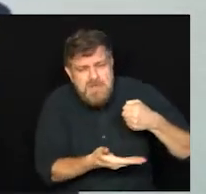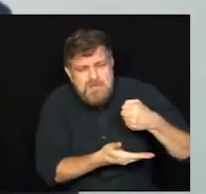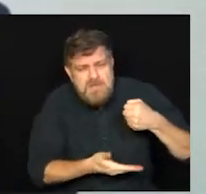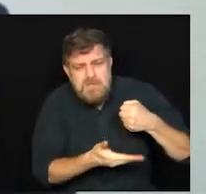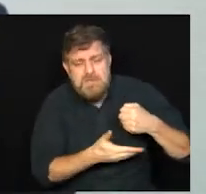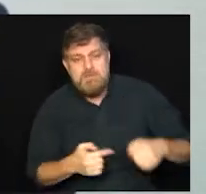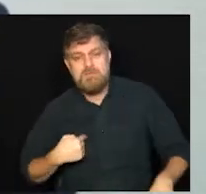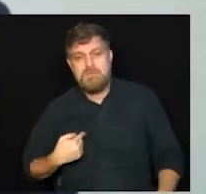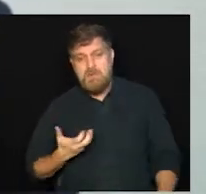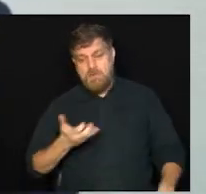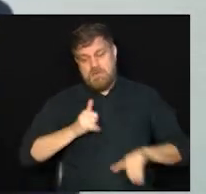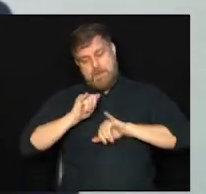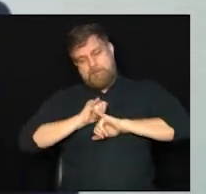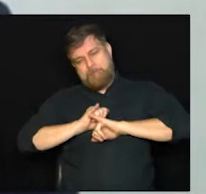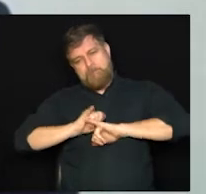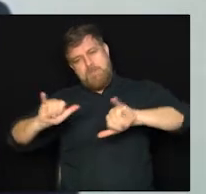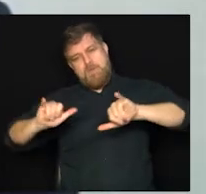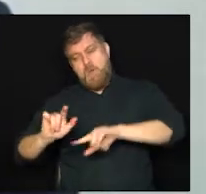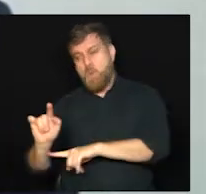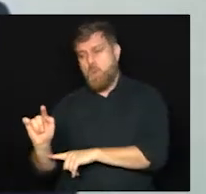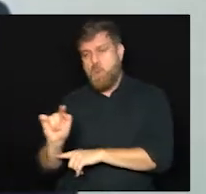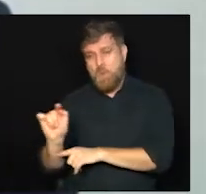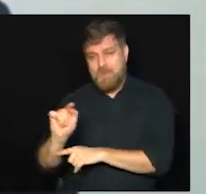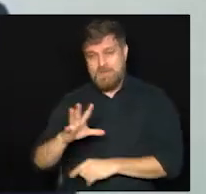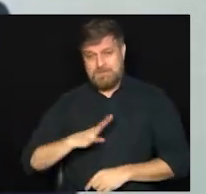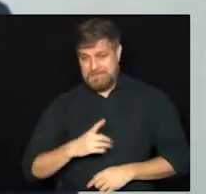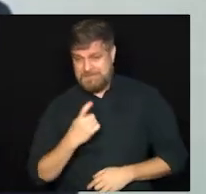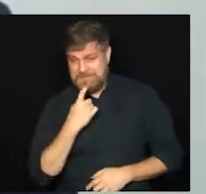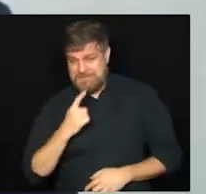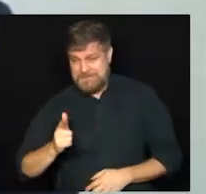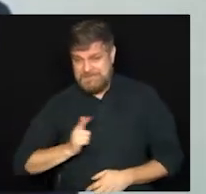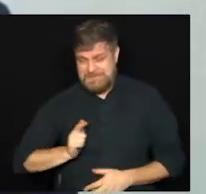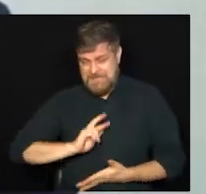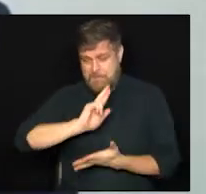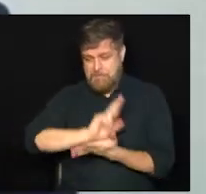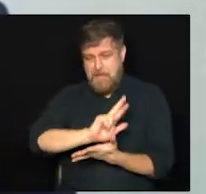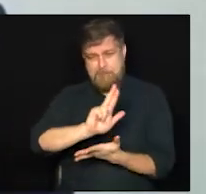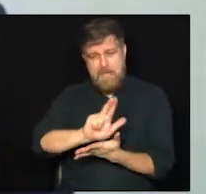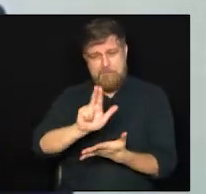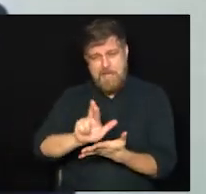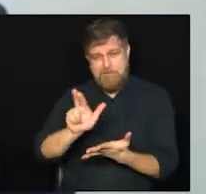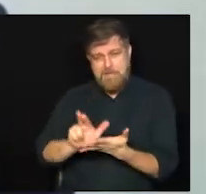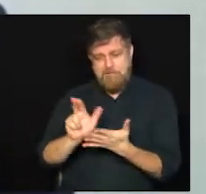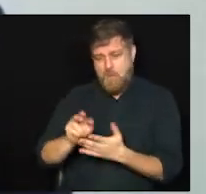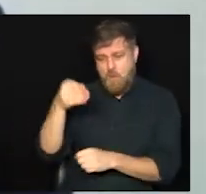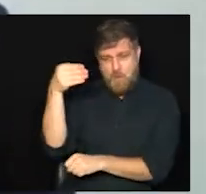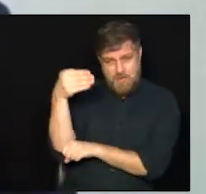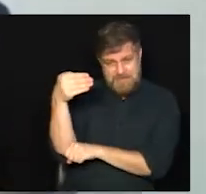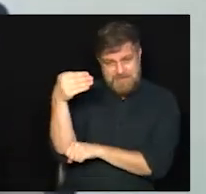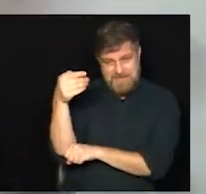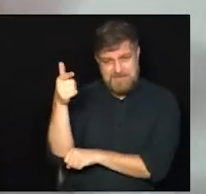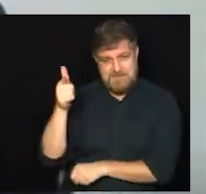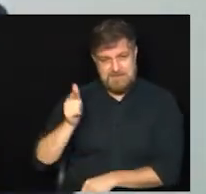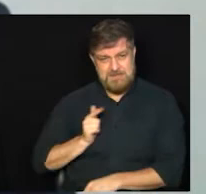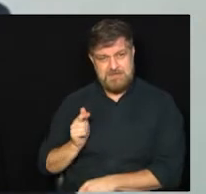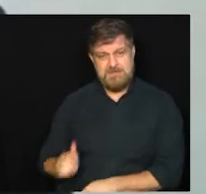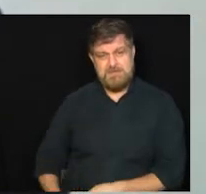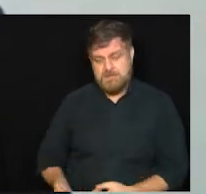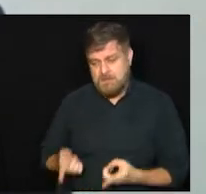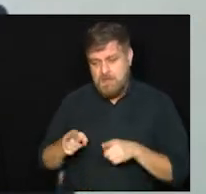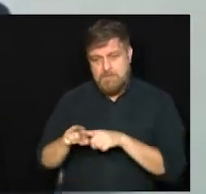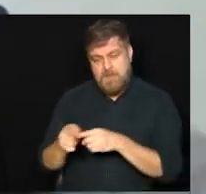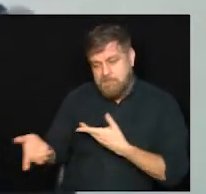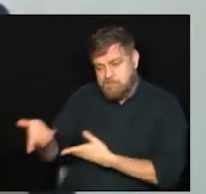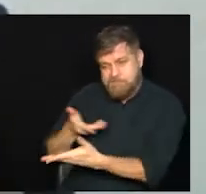com os senhores. A Campinas tem vários condotéis, né? São hotéis de propriedade compartilhada,